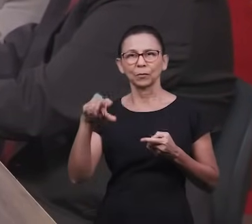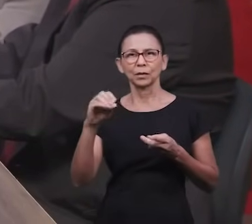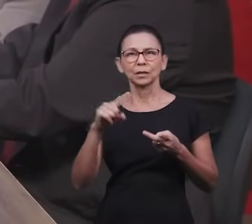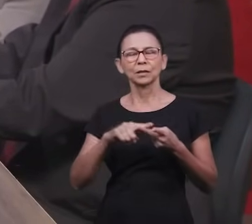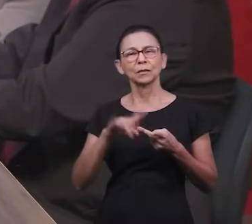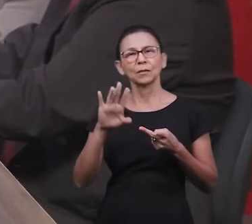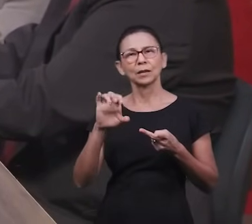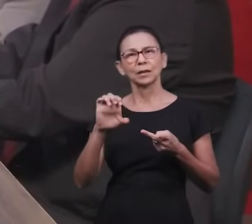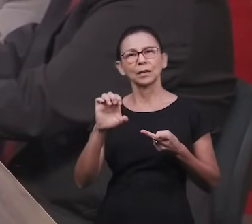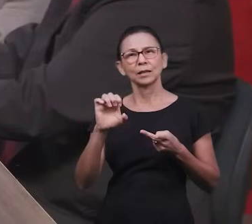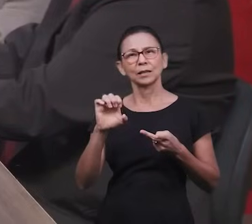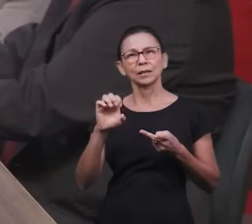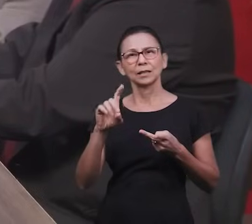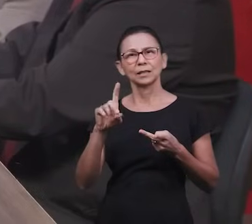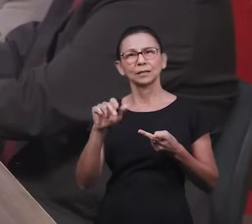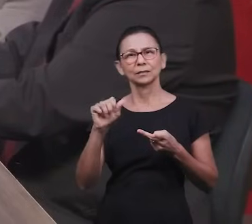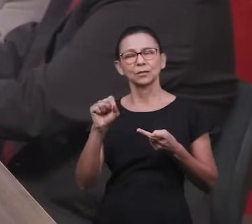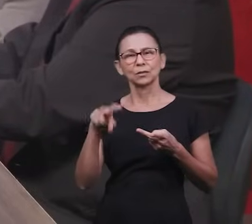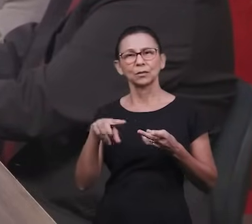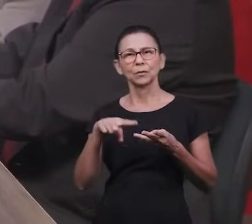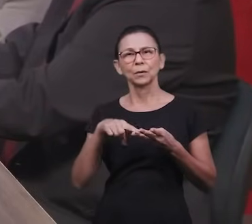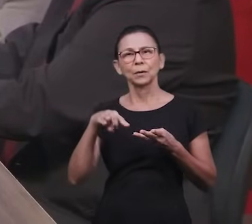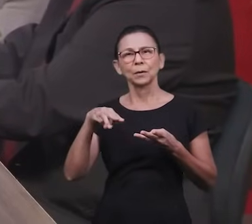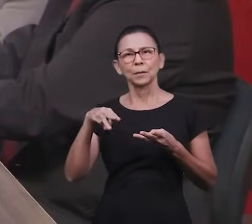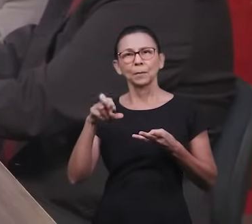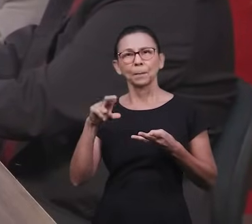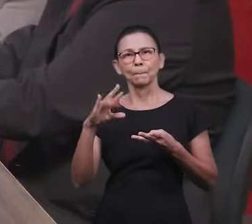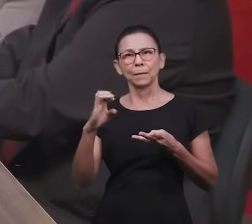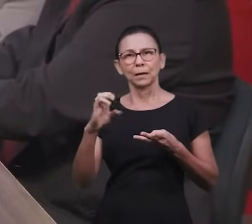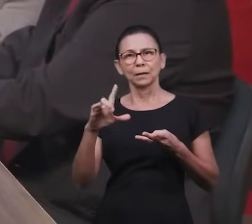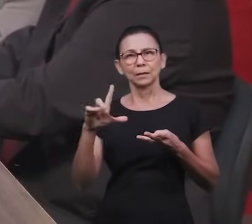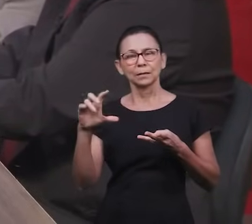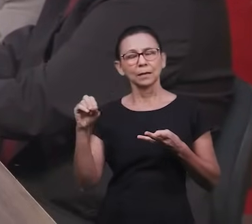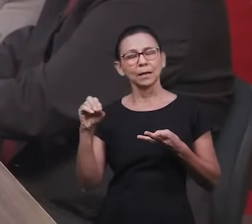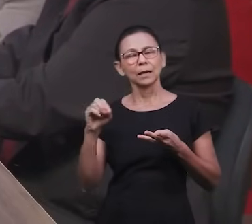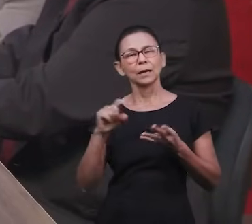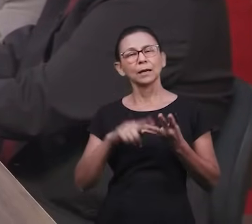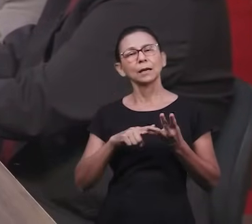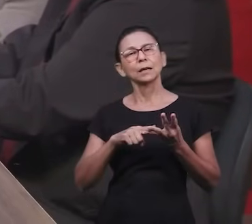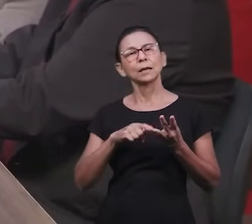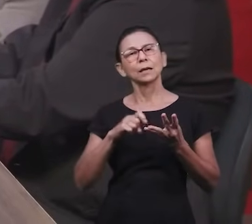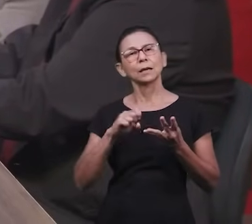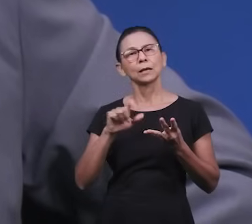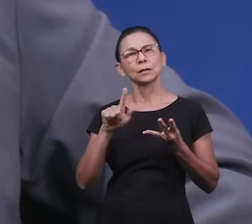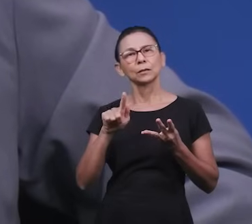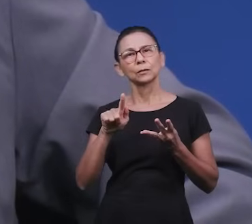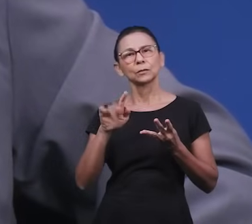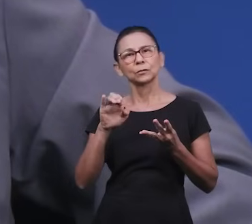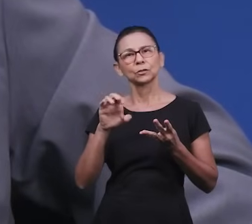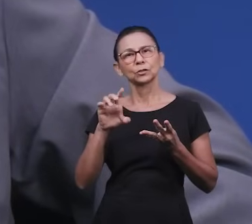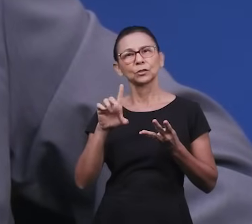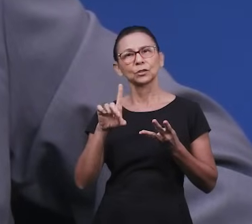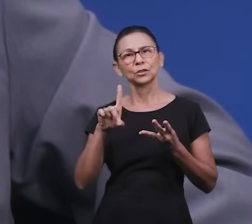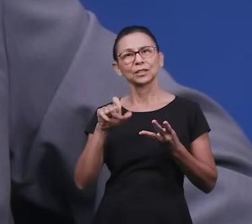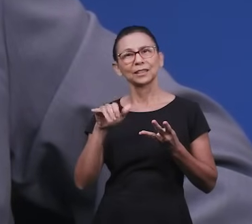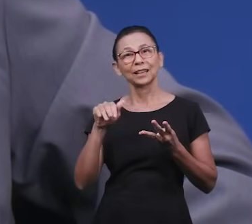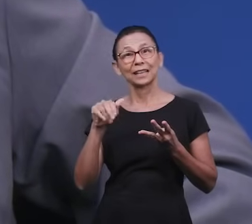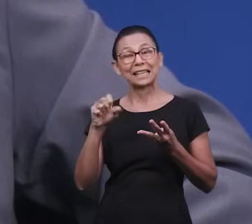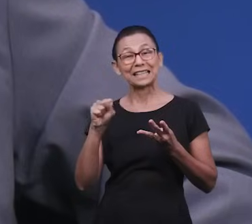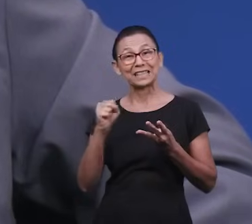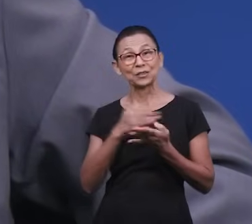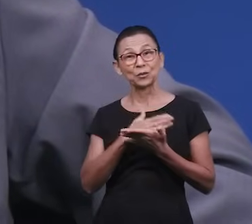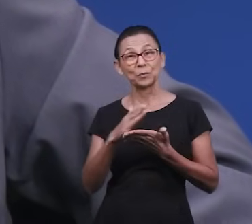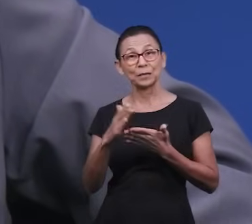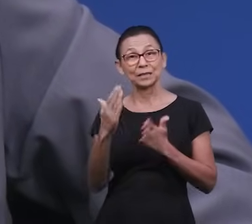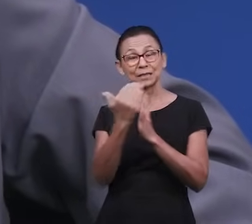Falcão, pastor Edson Gomes, pastor Marcelo, pastor Gedaías. Nós estamos iniciando esse programa